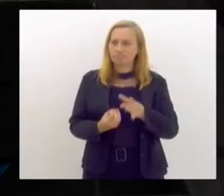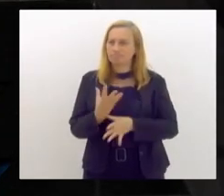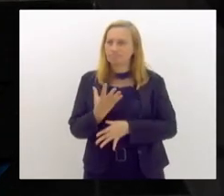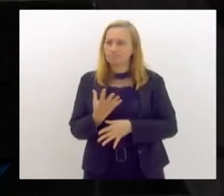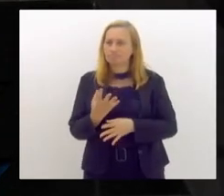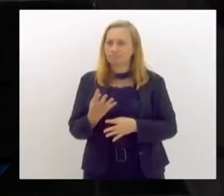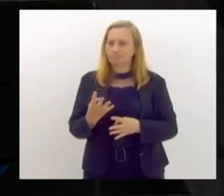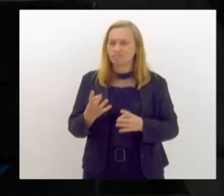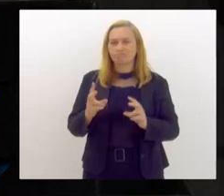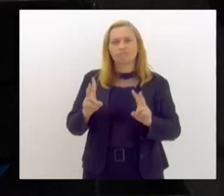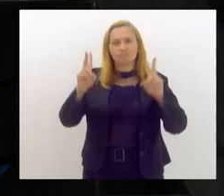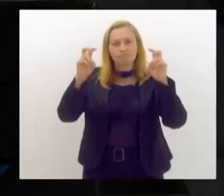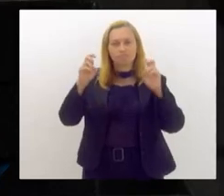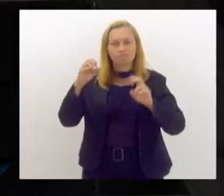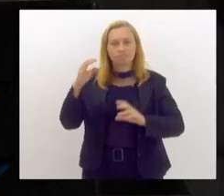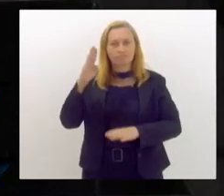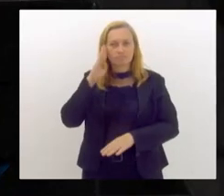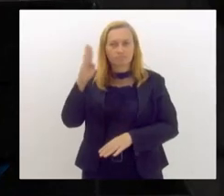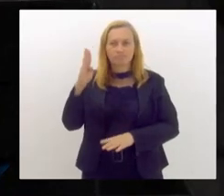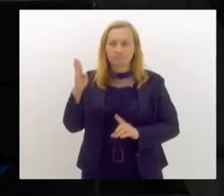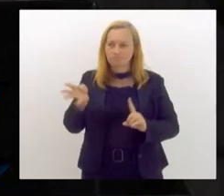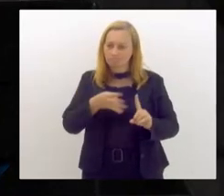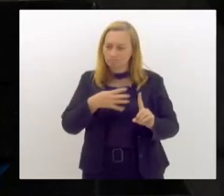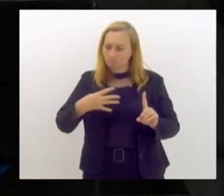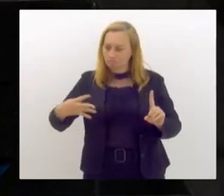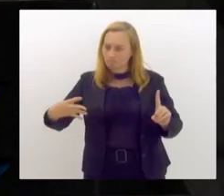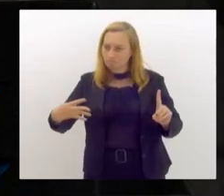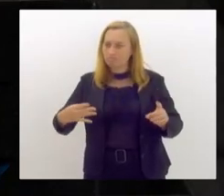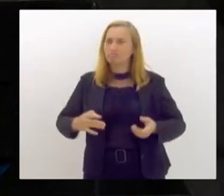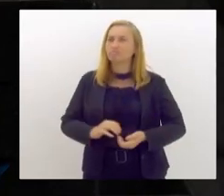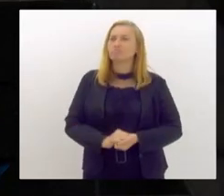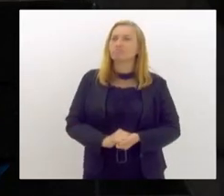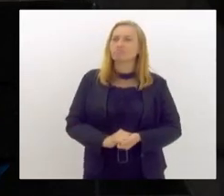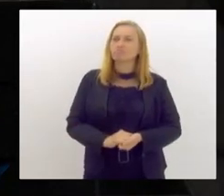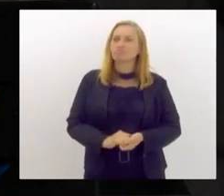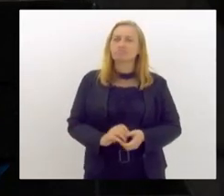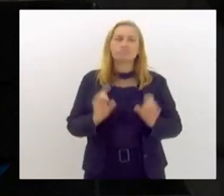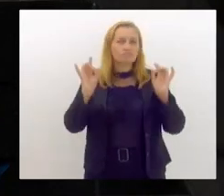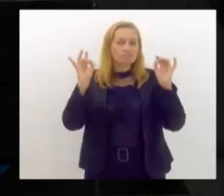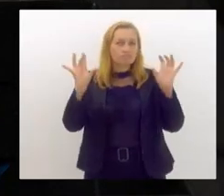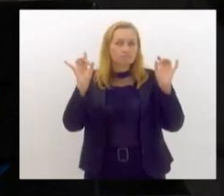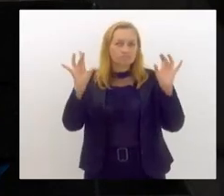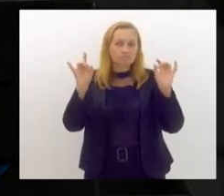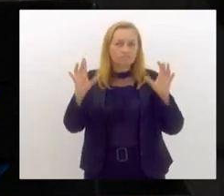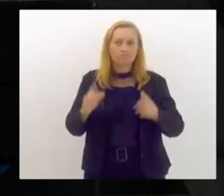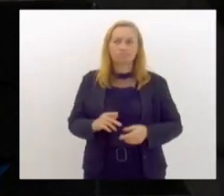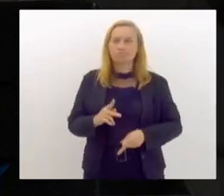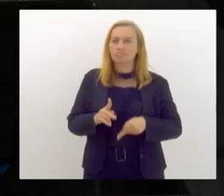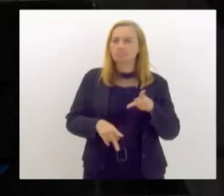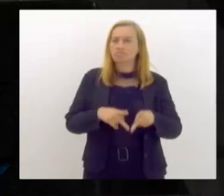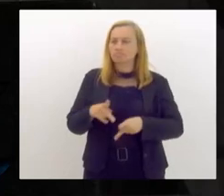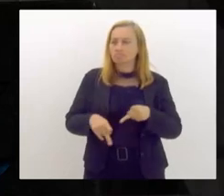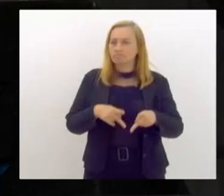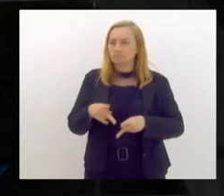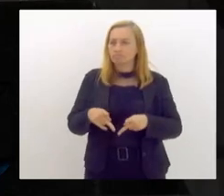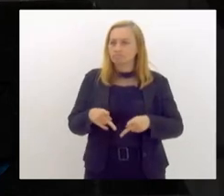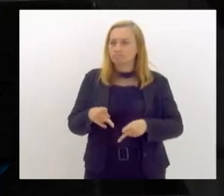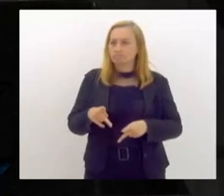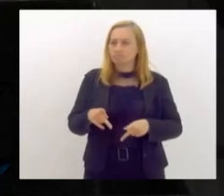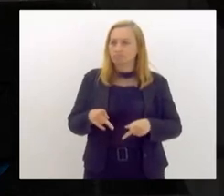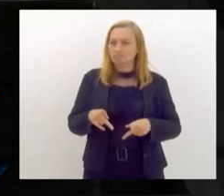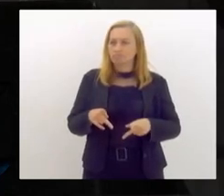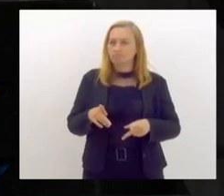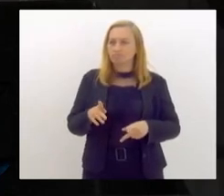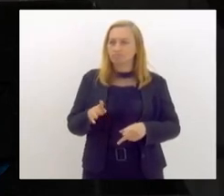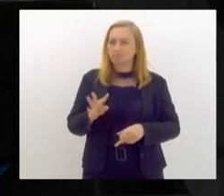demanda muito específica da comunidade LGBTQI+, e especialmente a população transexual travesti, que